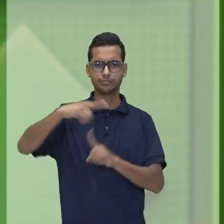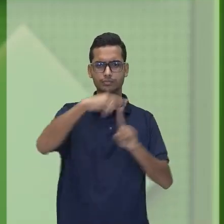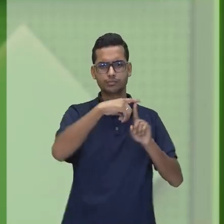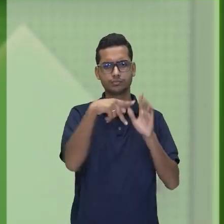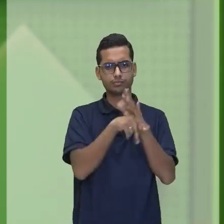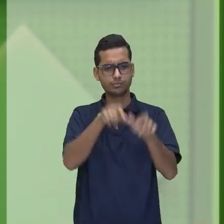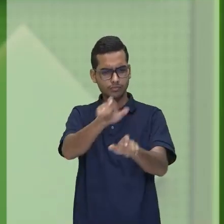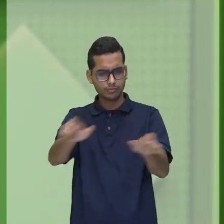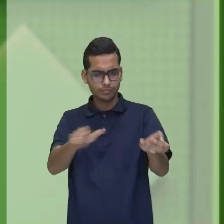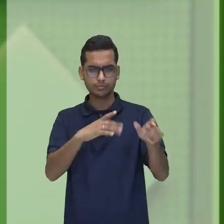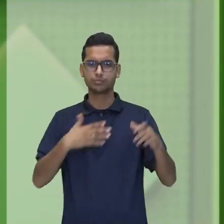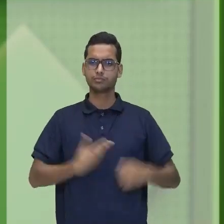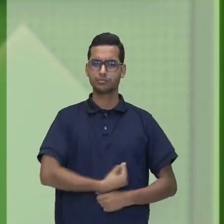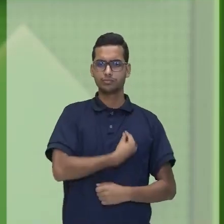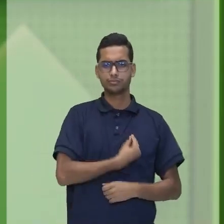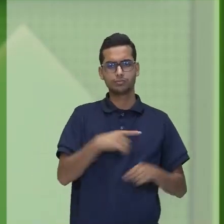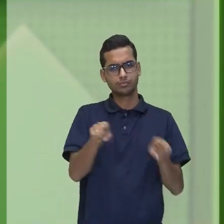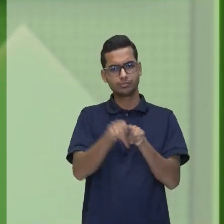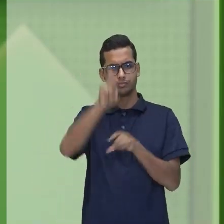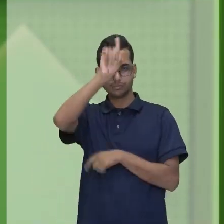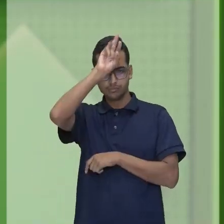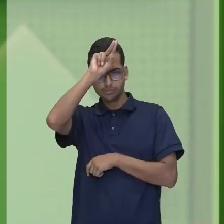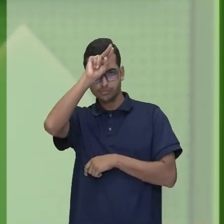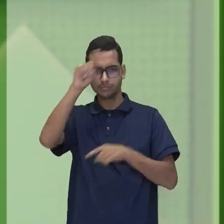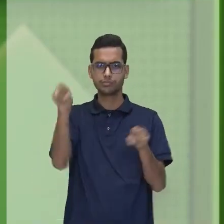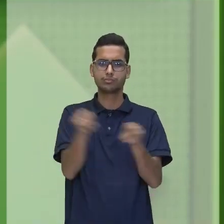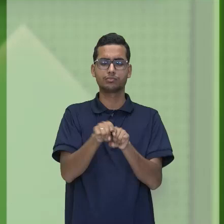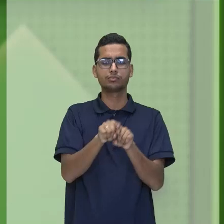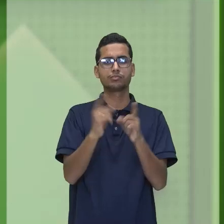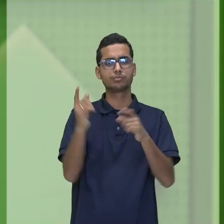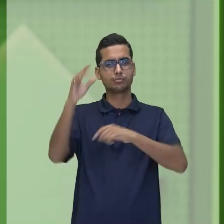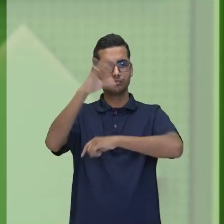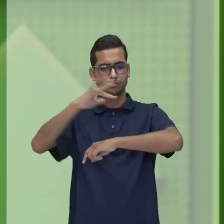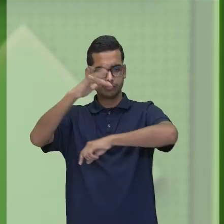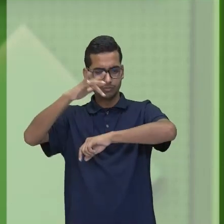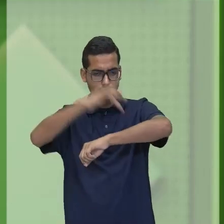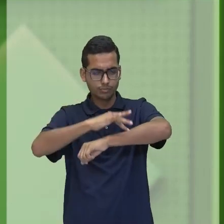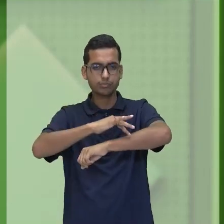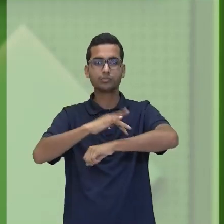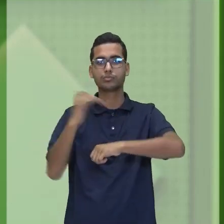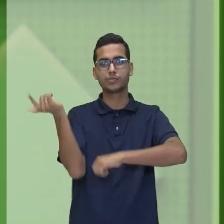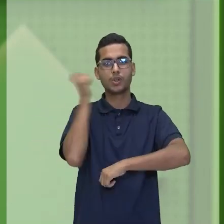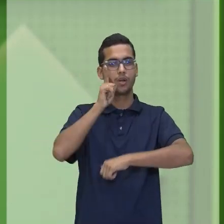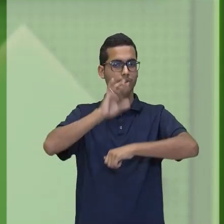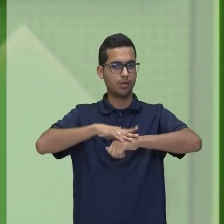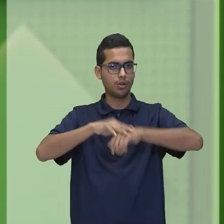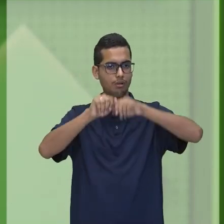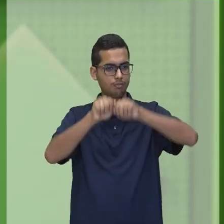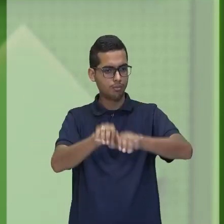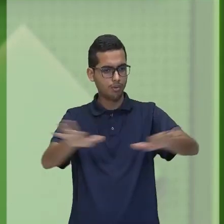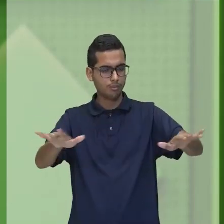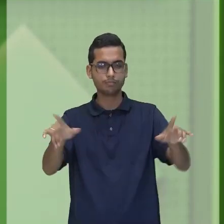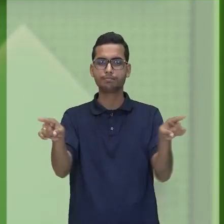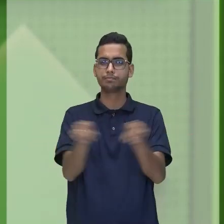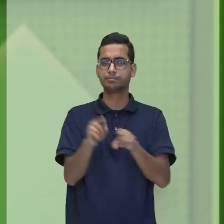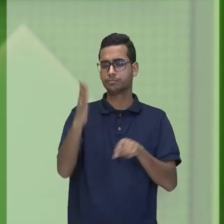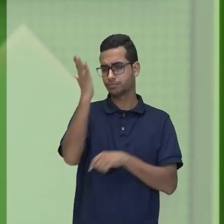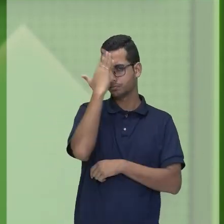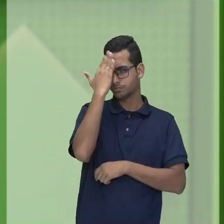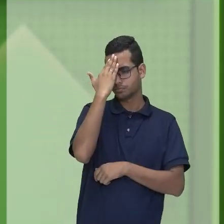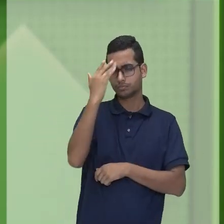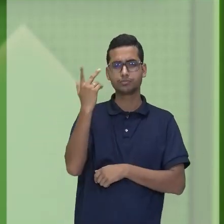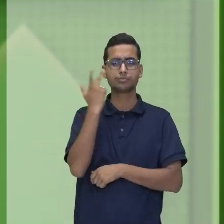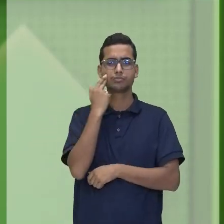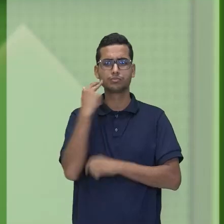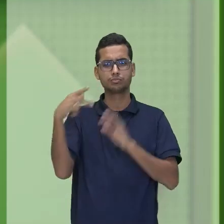de artrópodes, de insetos, que podem, então, transmitir doenças. E a gente sabe que os mais comuns, né, são